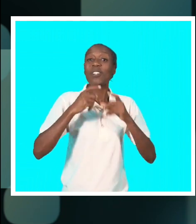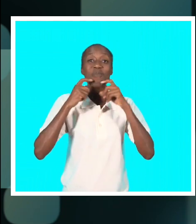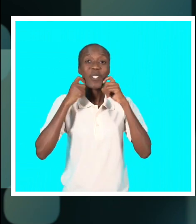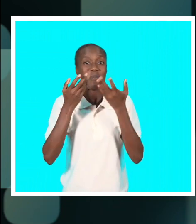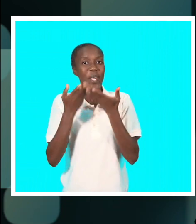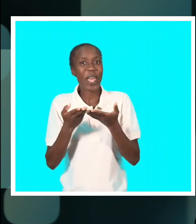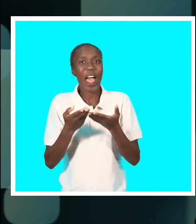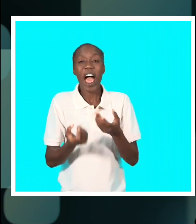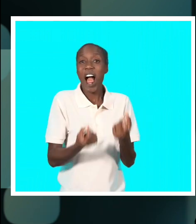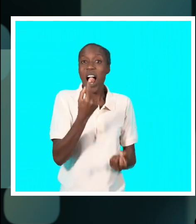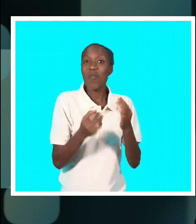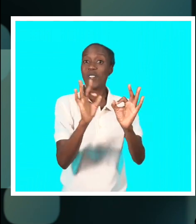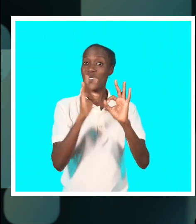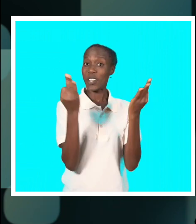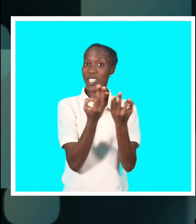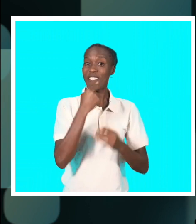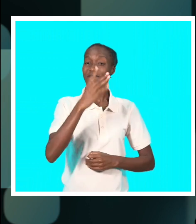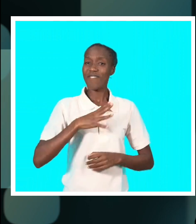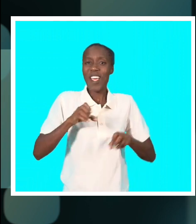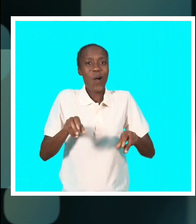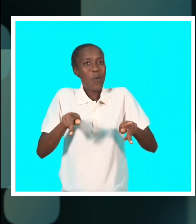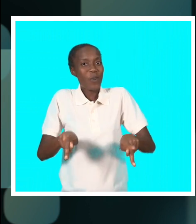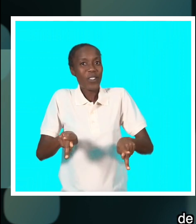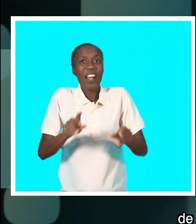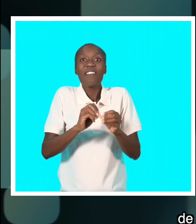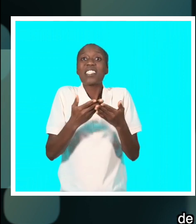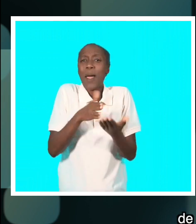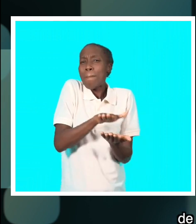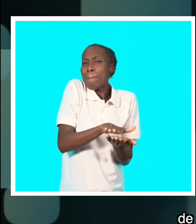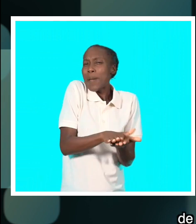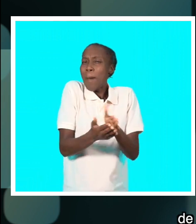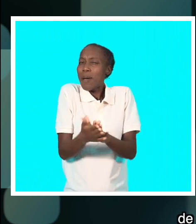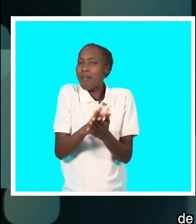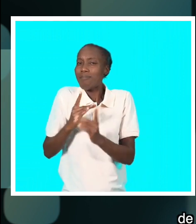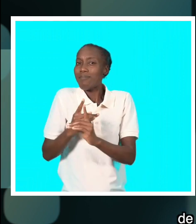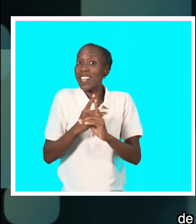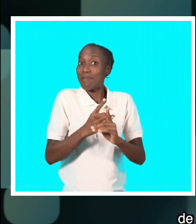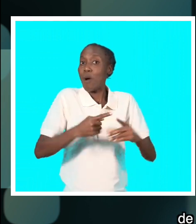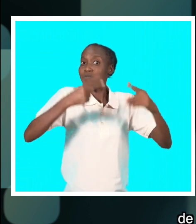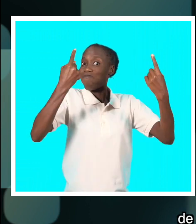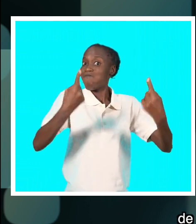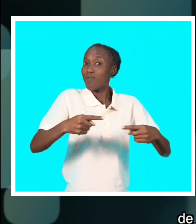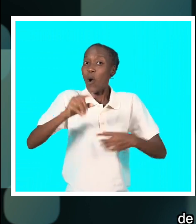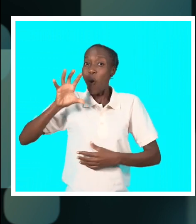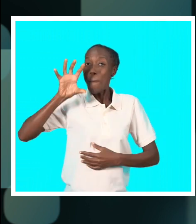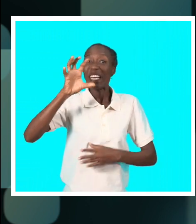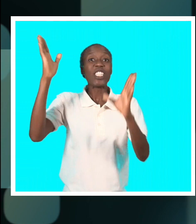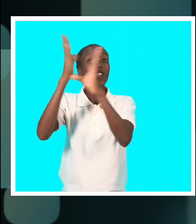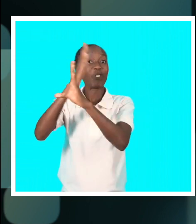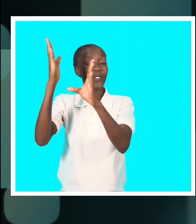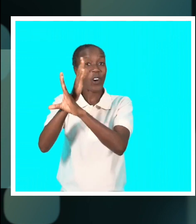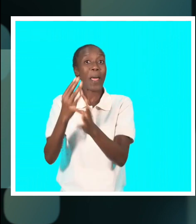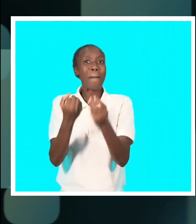em Moçambique. Algumas federações tiveram oportunidades de se prepararem e participarem em competições fora do